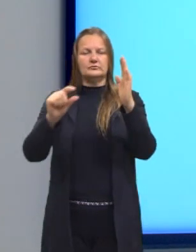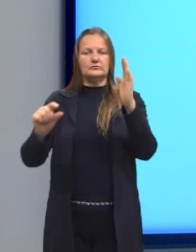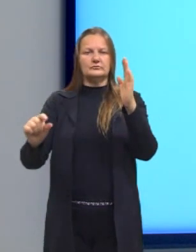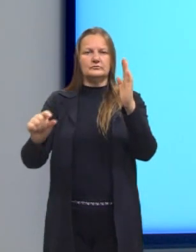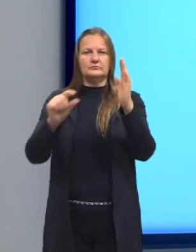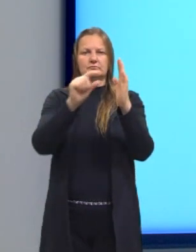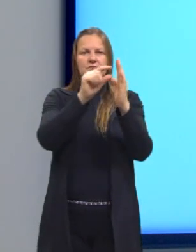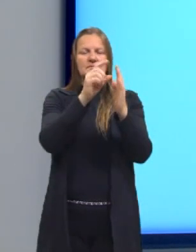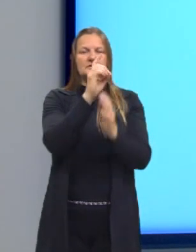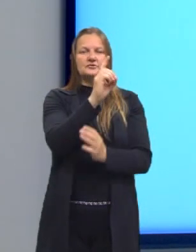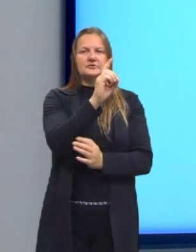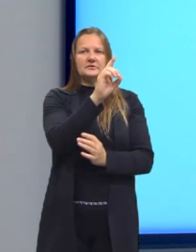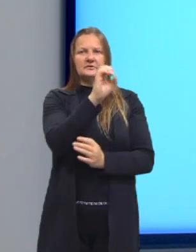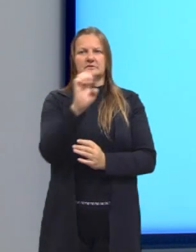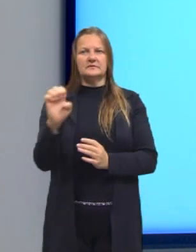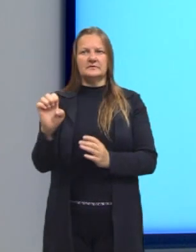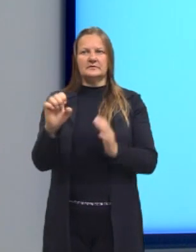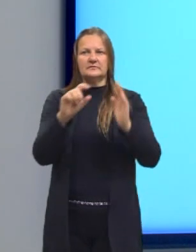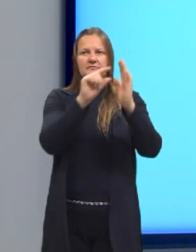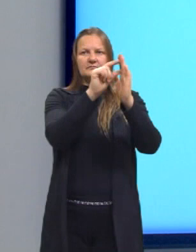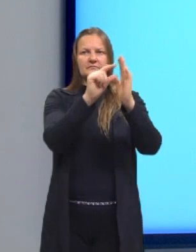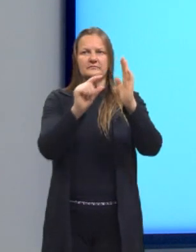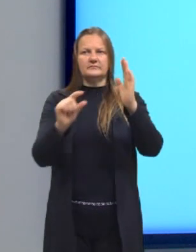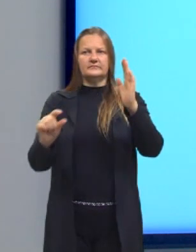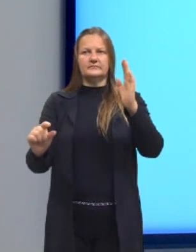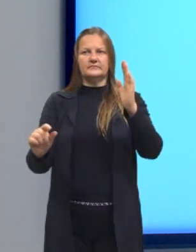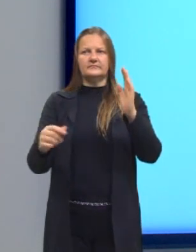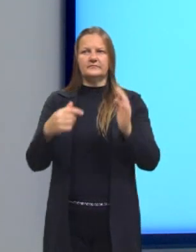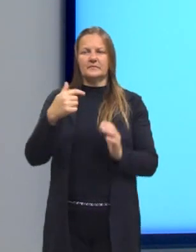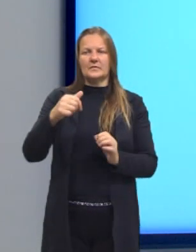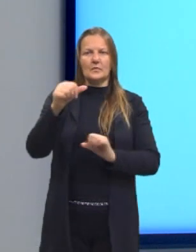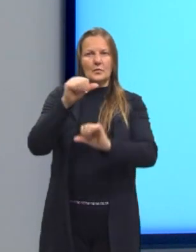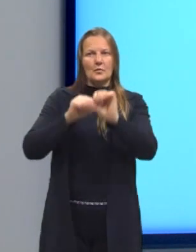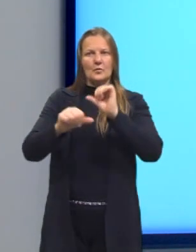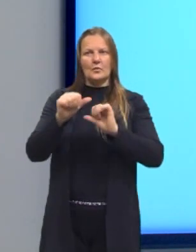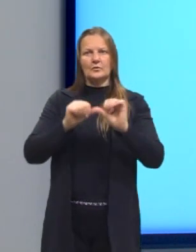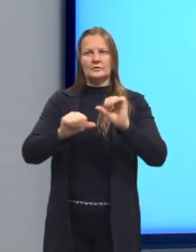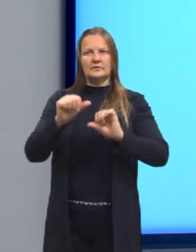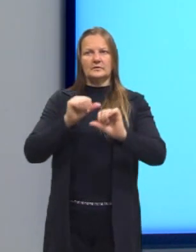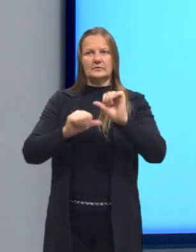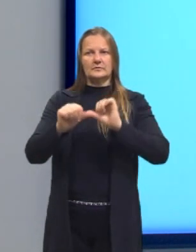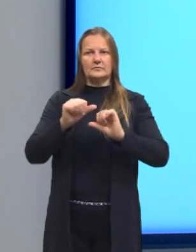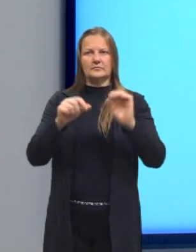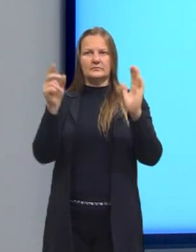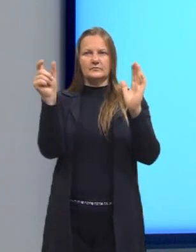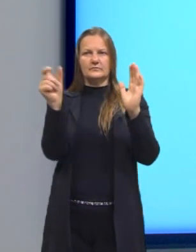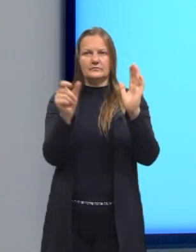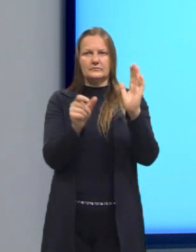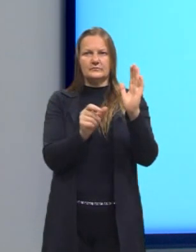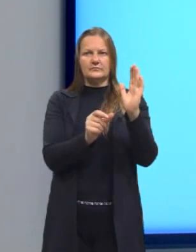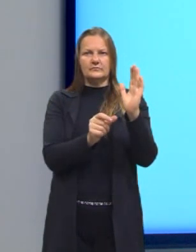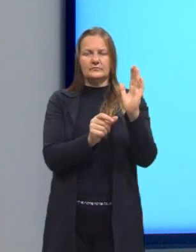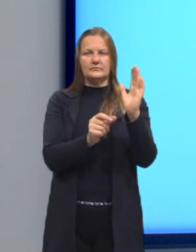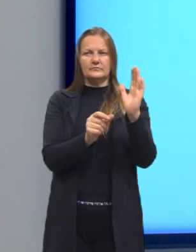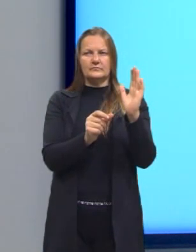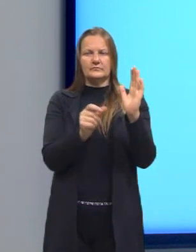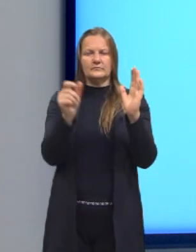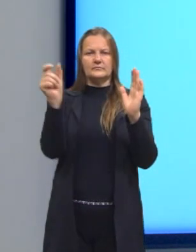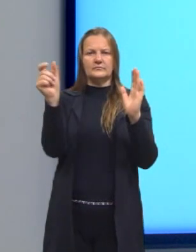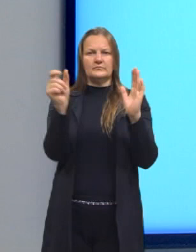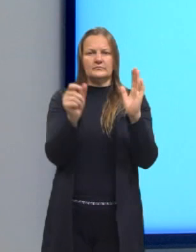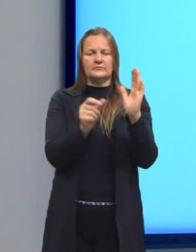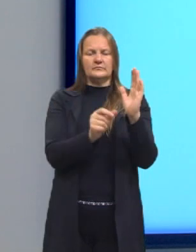da direita e a diagonal secundária seria a diagonal contrária né Nós traçamos ela no sentido da